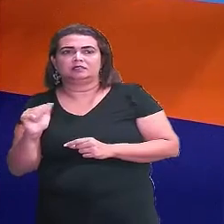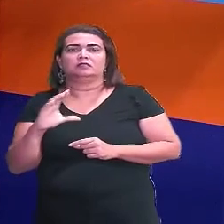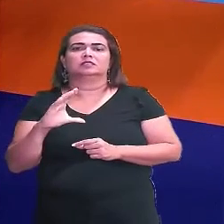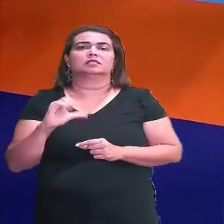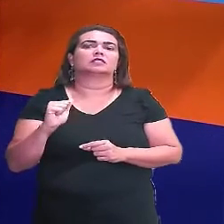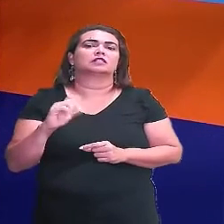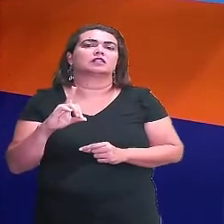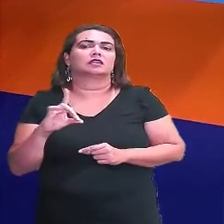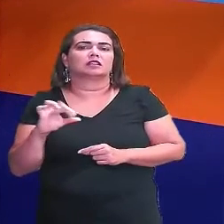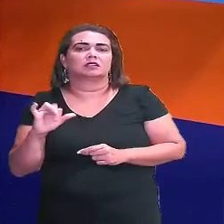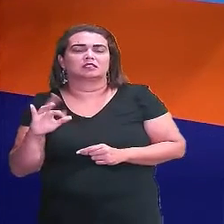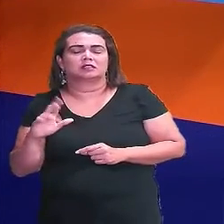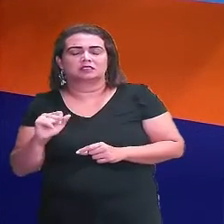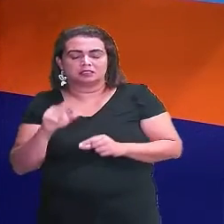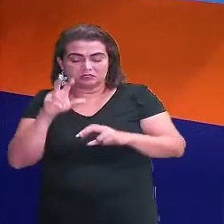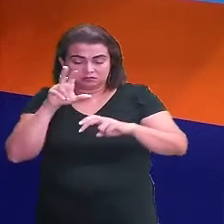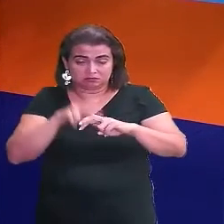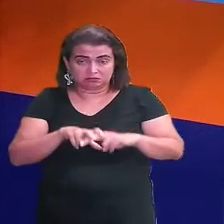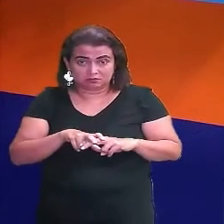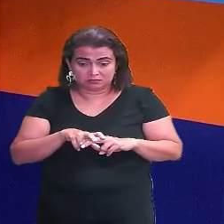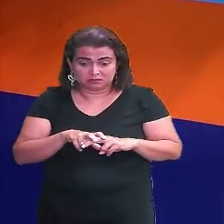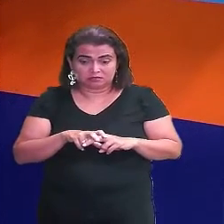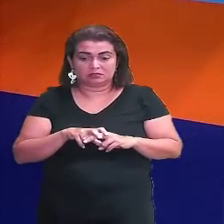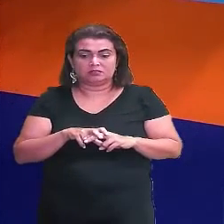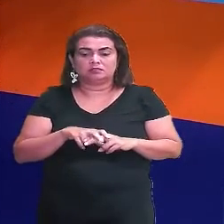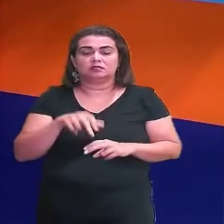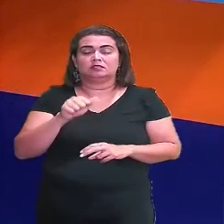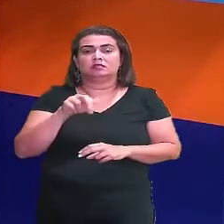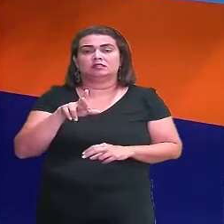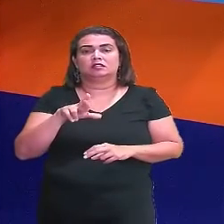Cadeira, também.